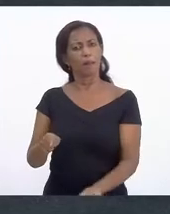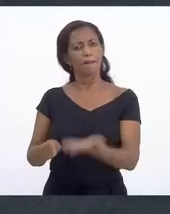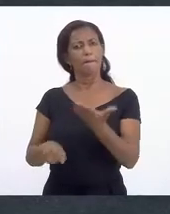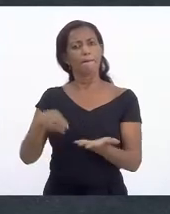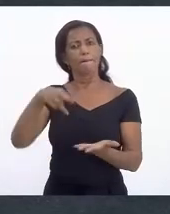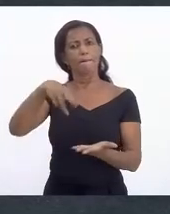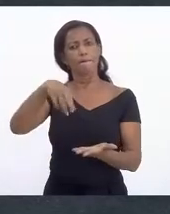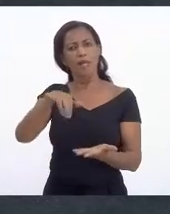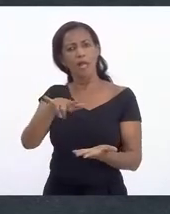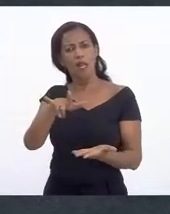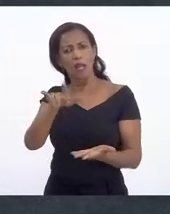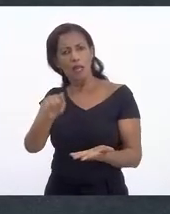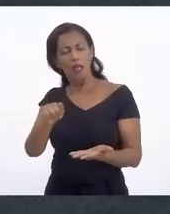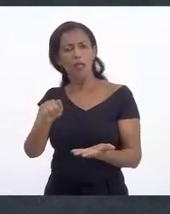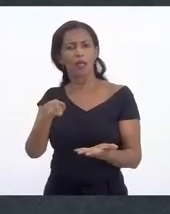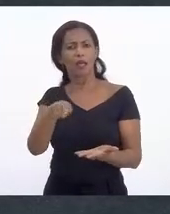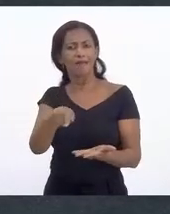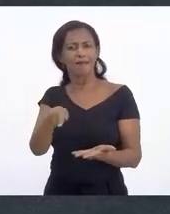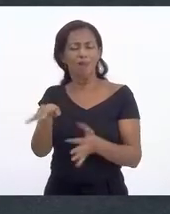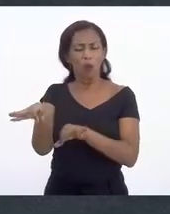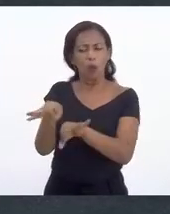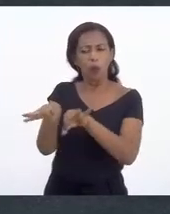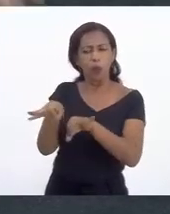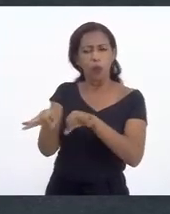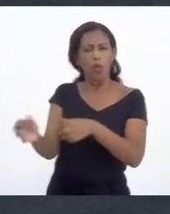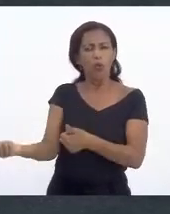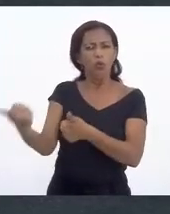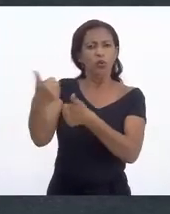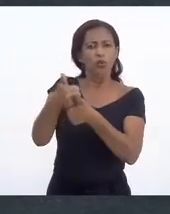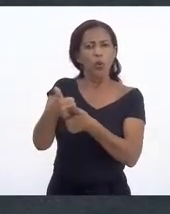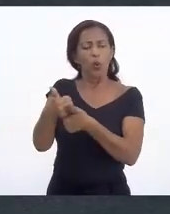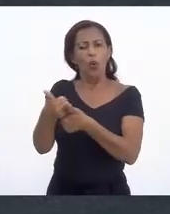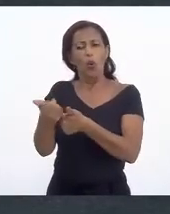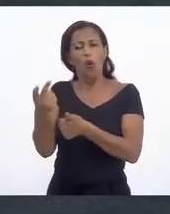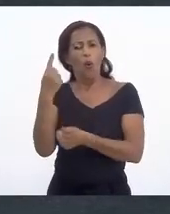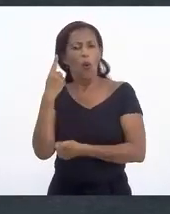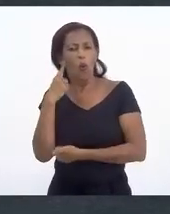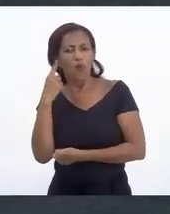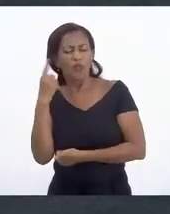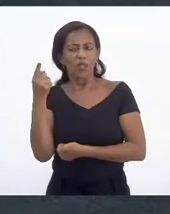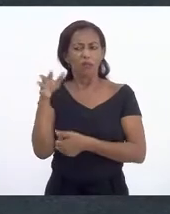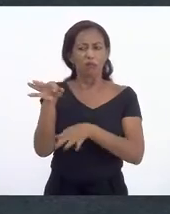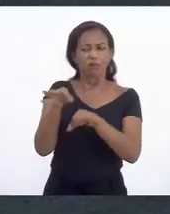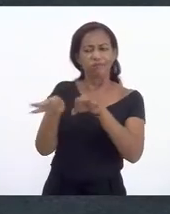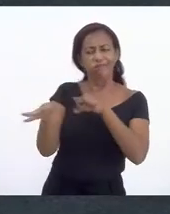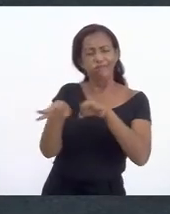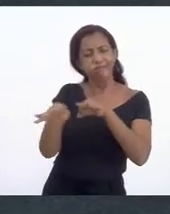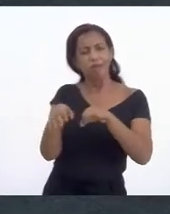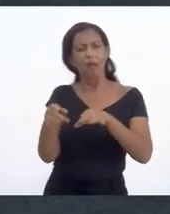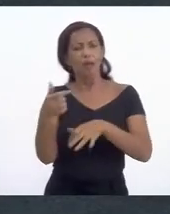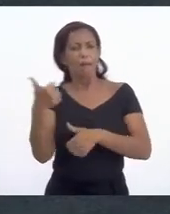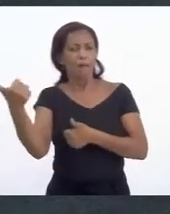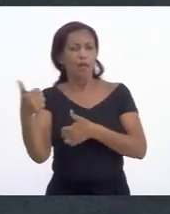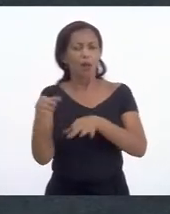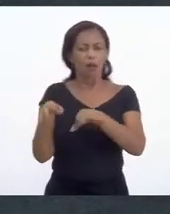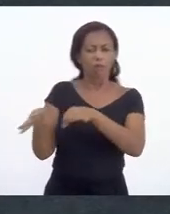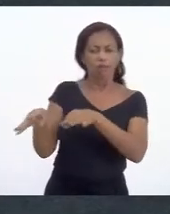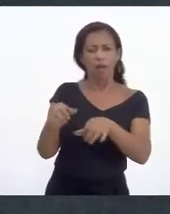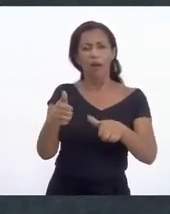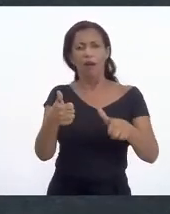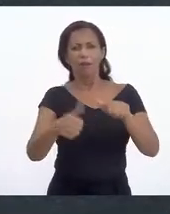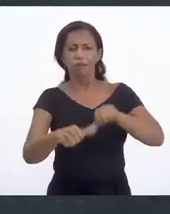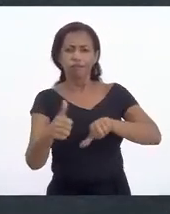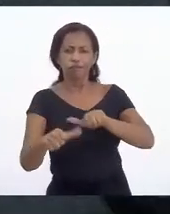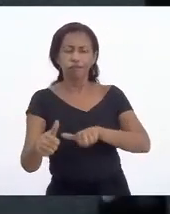trabalho cuidadoso de preparação do substitutivo, ouvindo, ponderando, tentando encontrar a melhor formulação. Portanto, fica